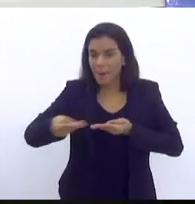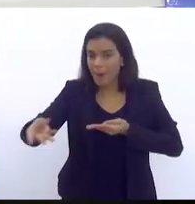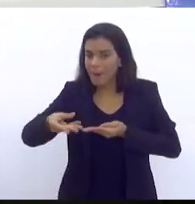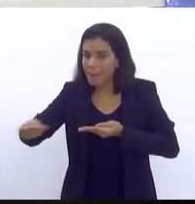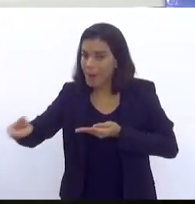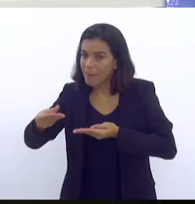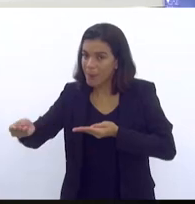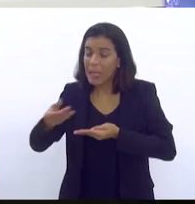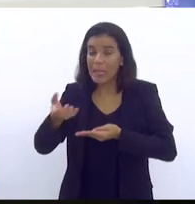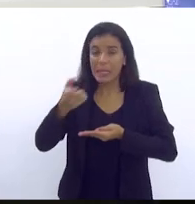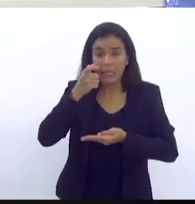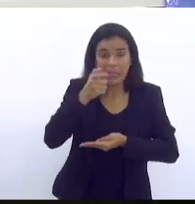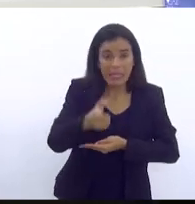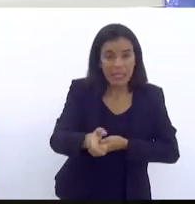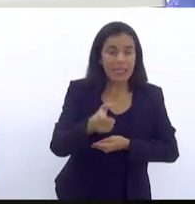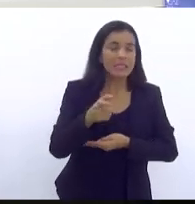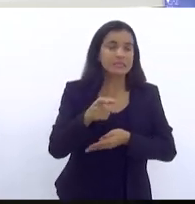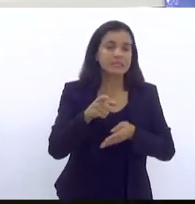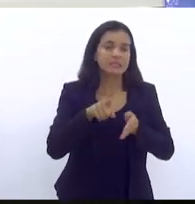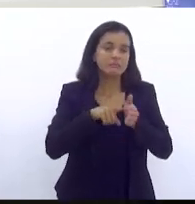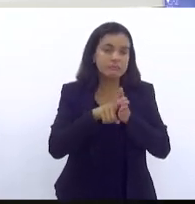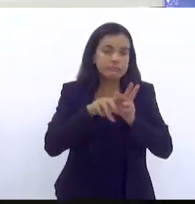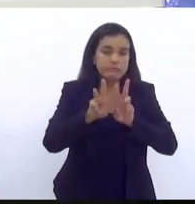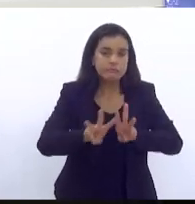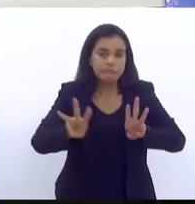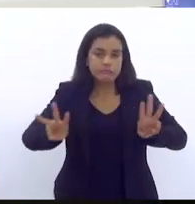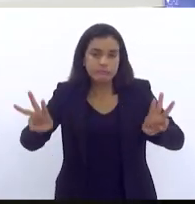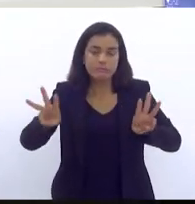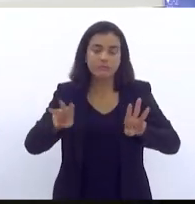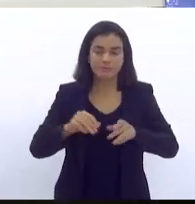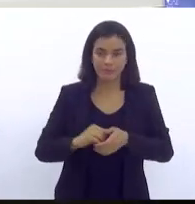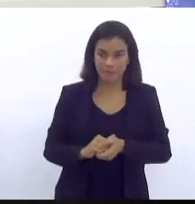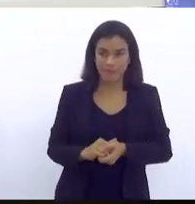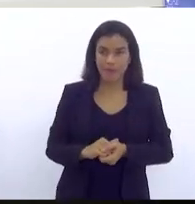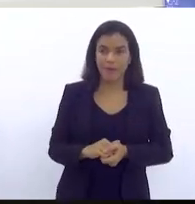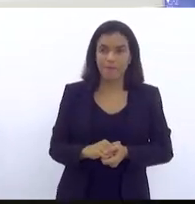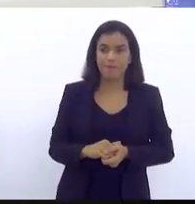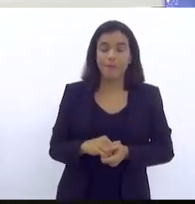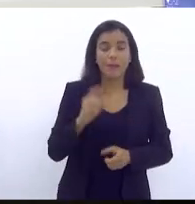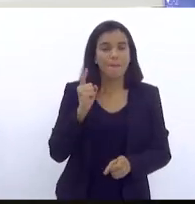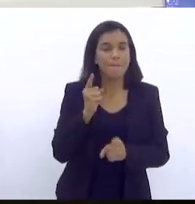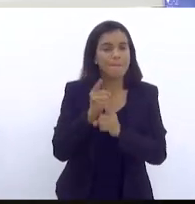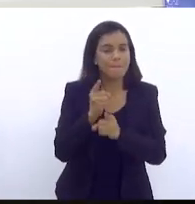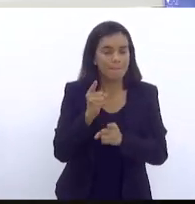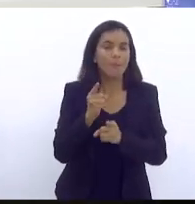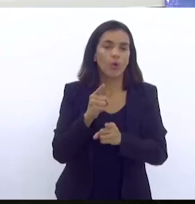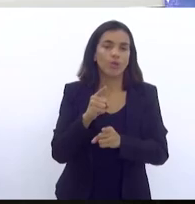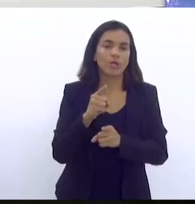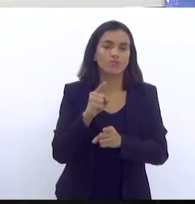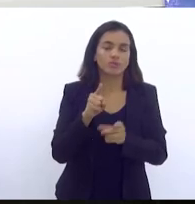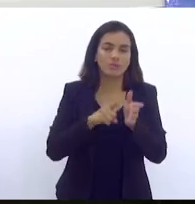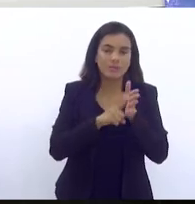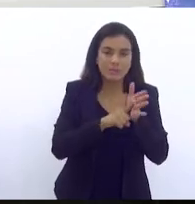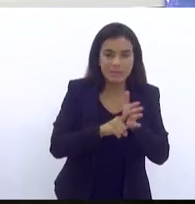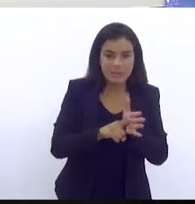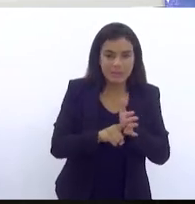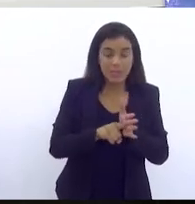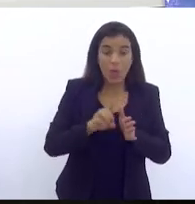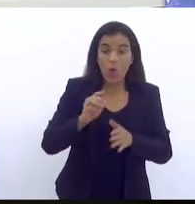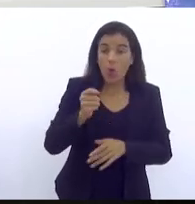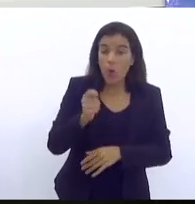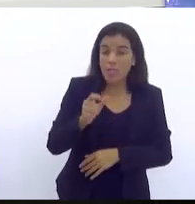o relatório de casa na nossa pesquisa por exemplo descobrimos que entre as quase